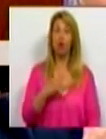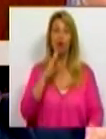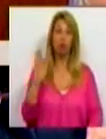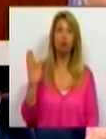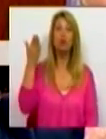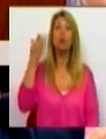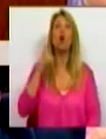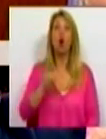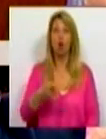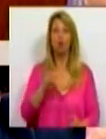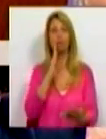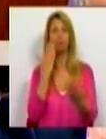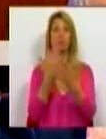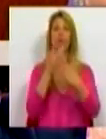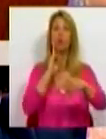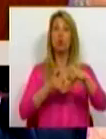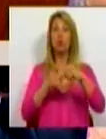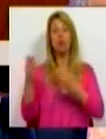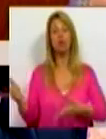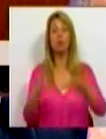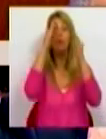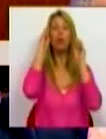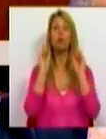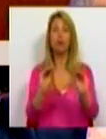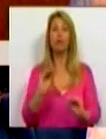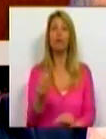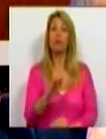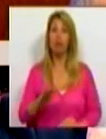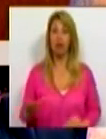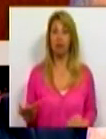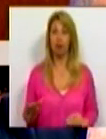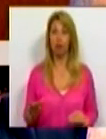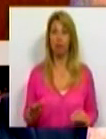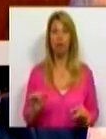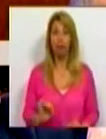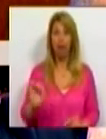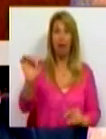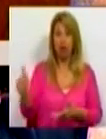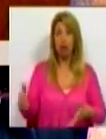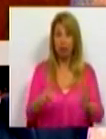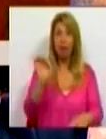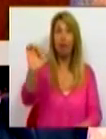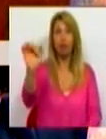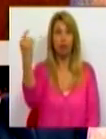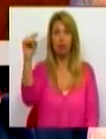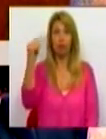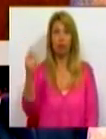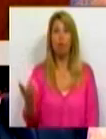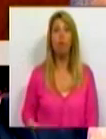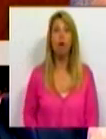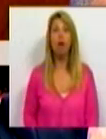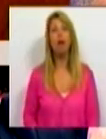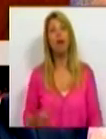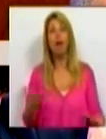é promover o sucesso do percurso educativo das crianças. A sua estratégia é só uma. É a